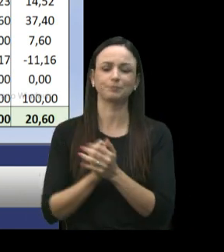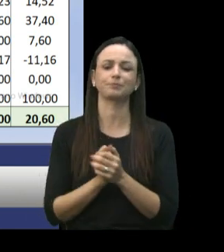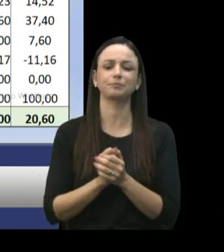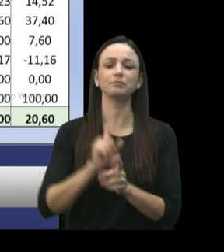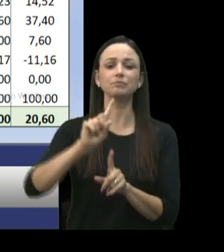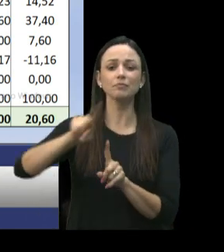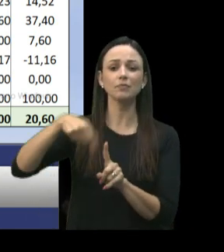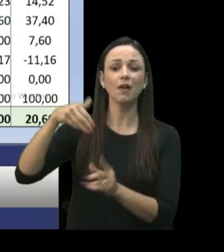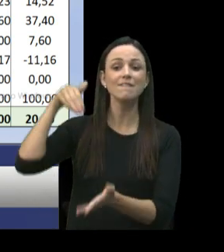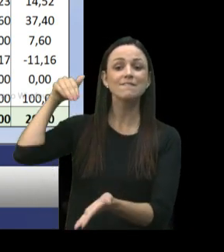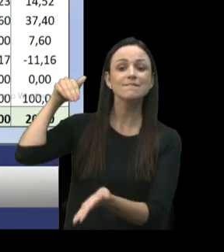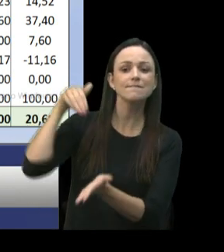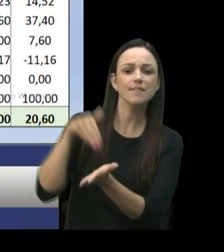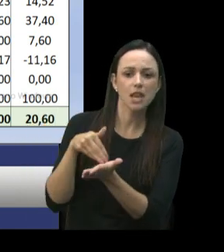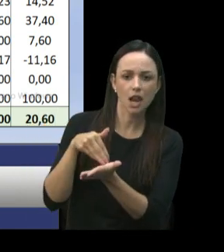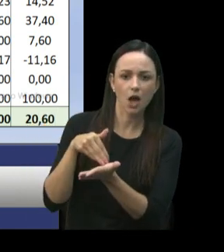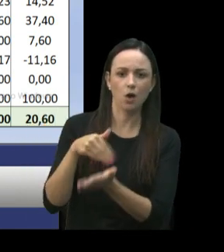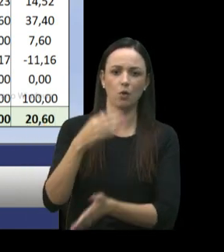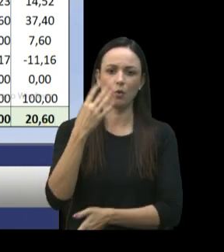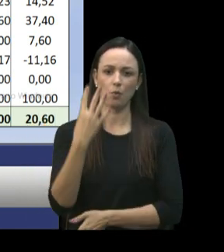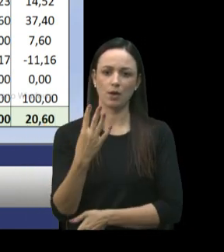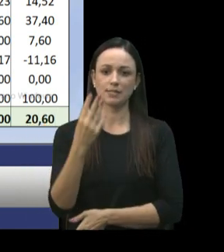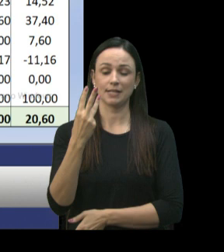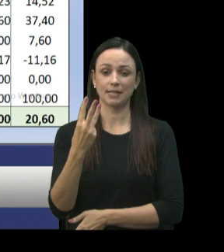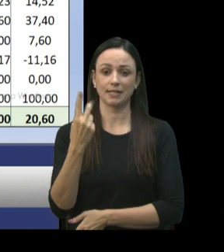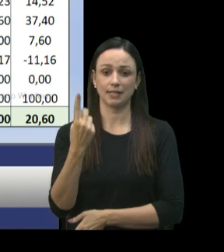previsão final de